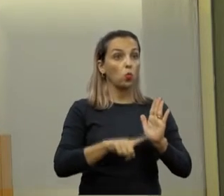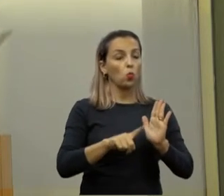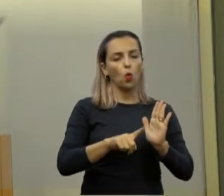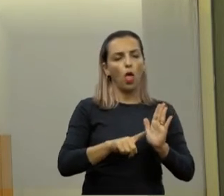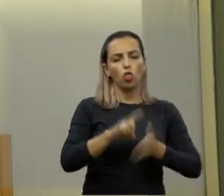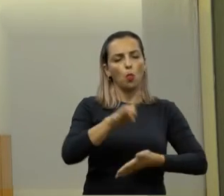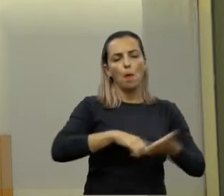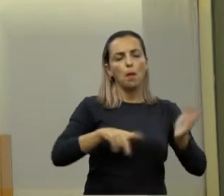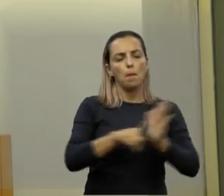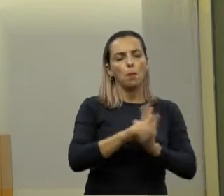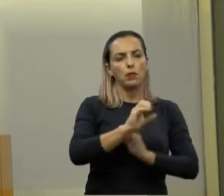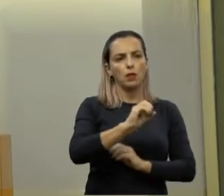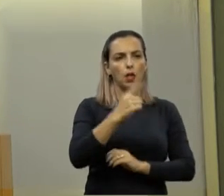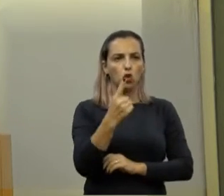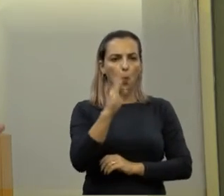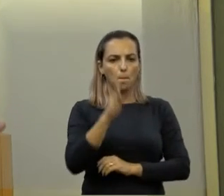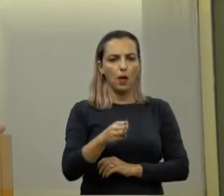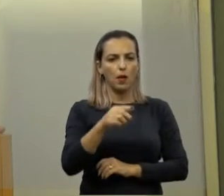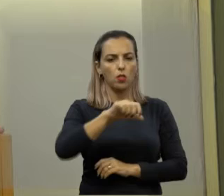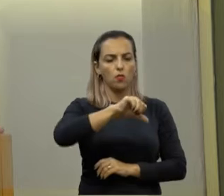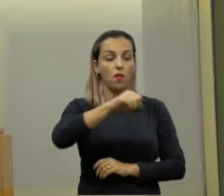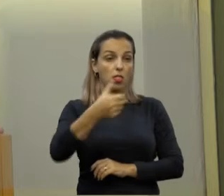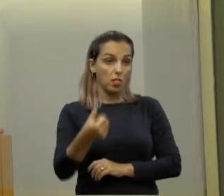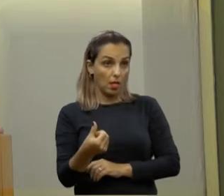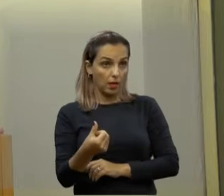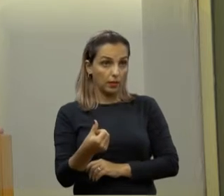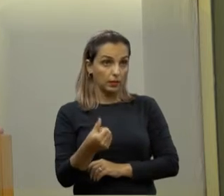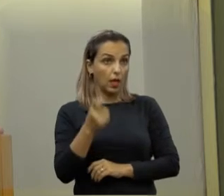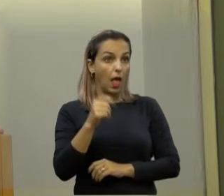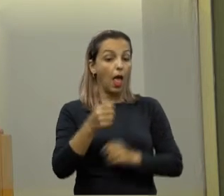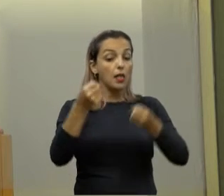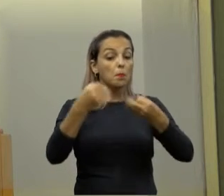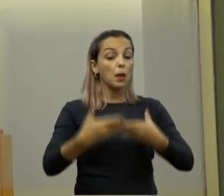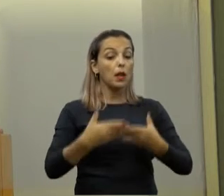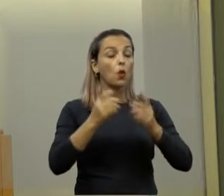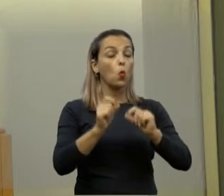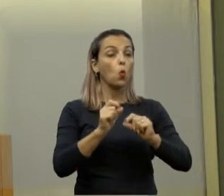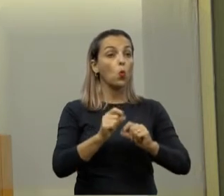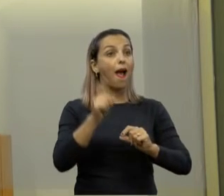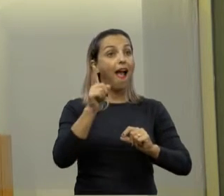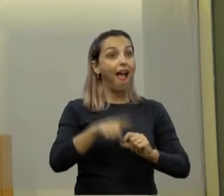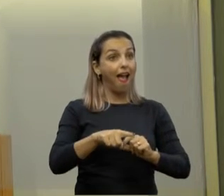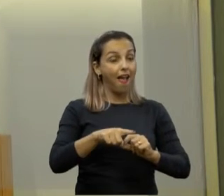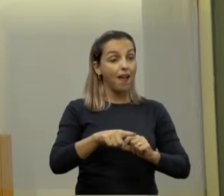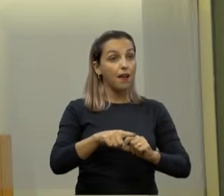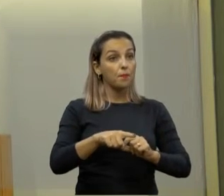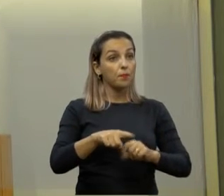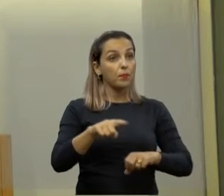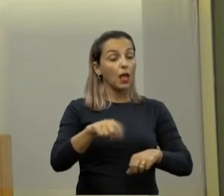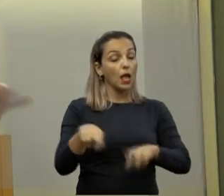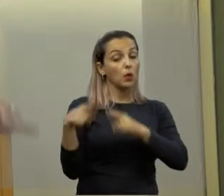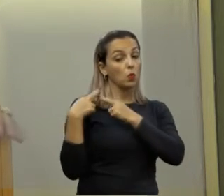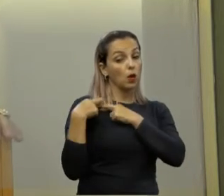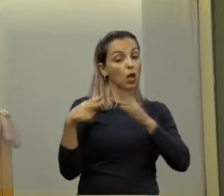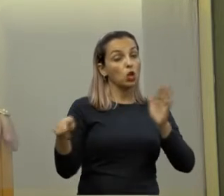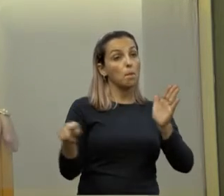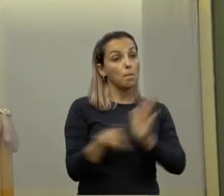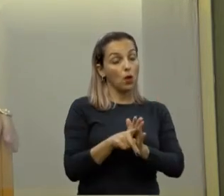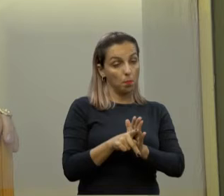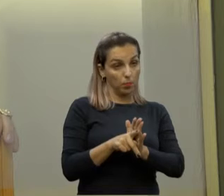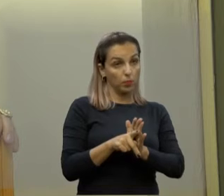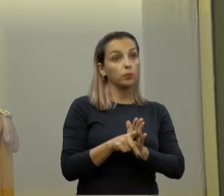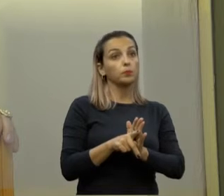96 aonde nesta portaria ela específica com o que é o que cabe a cada a